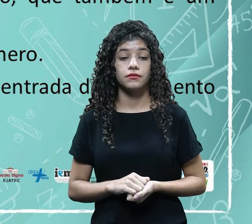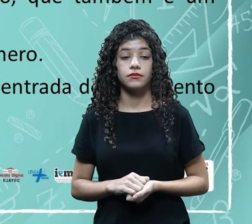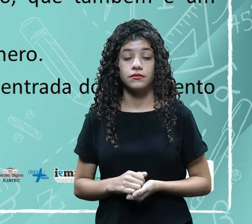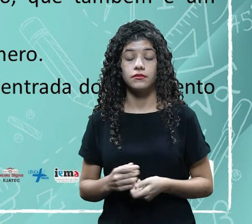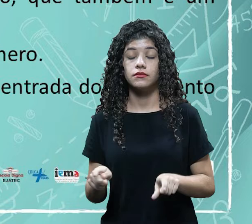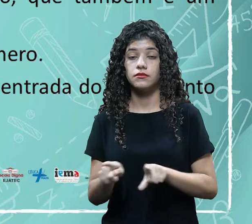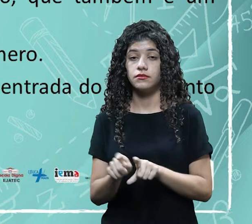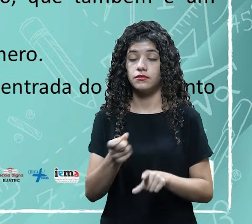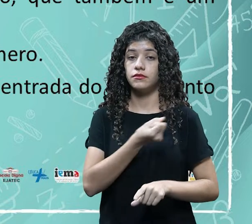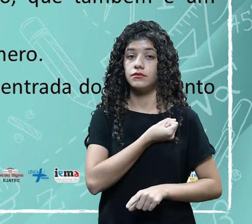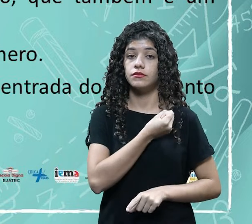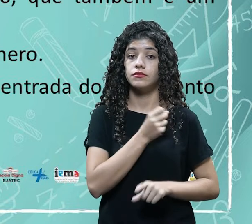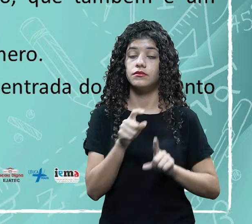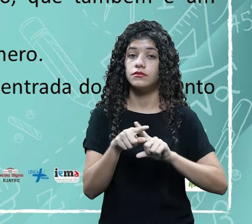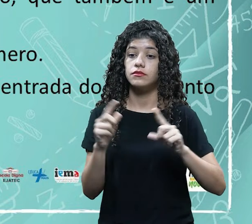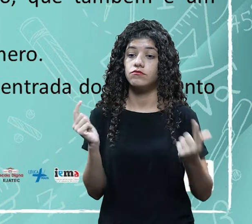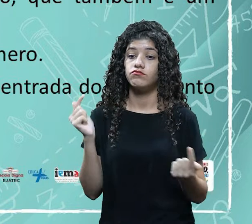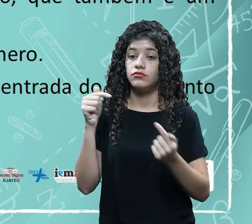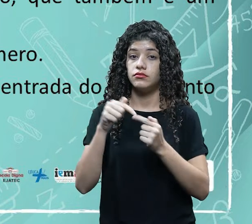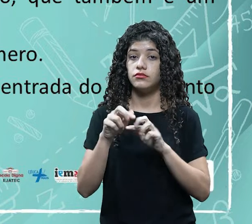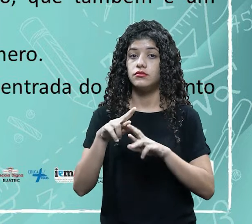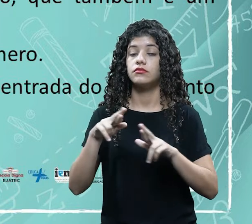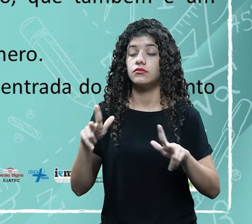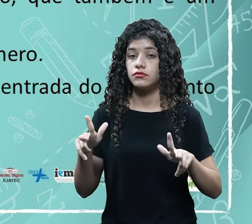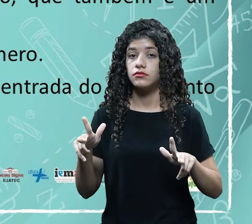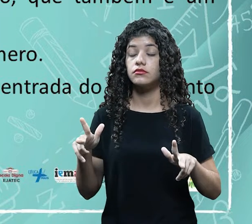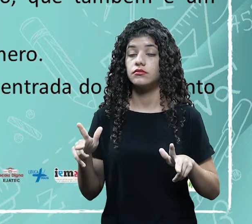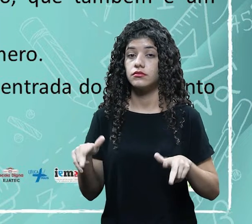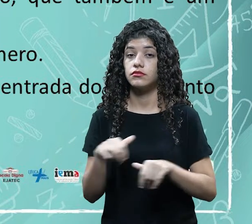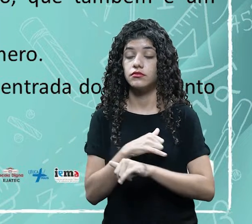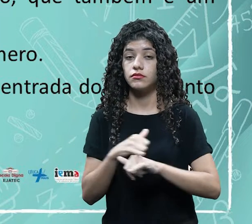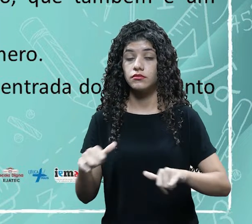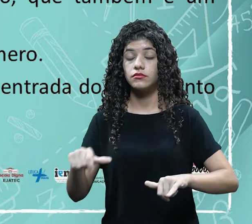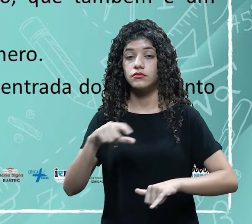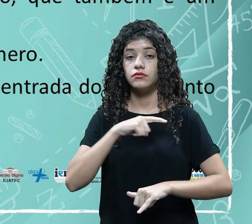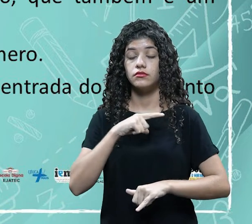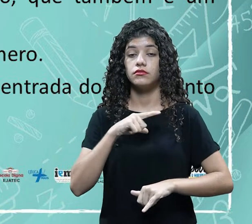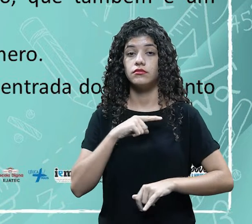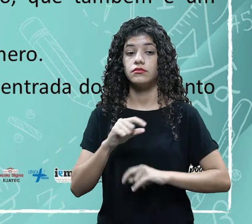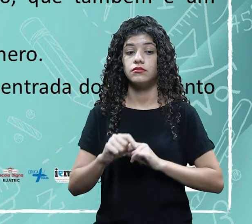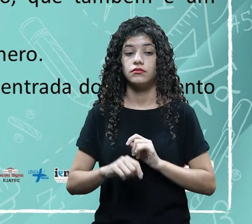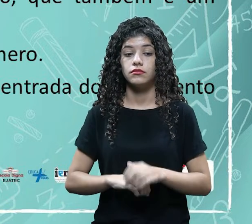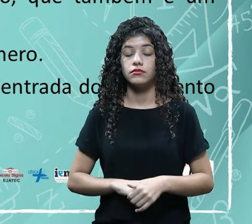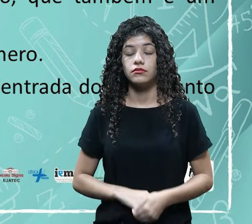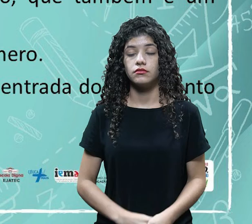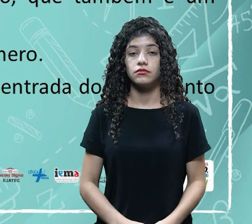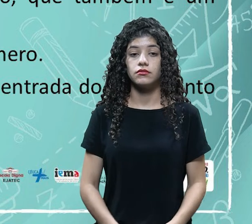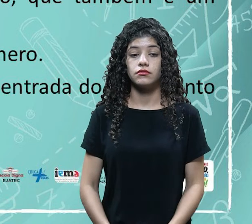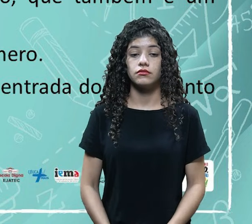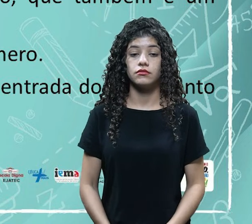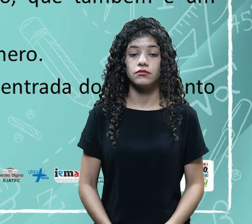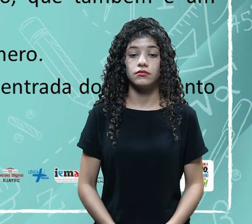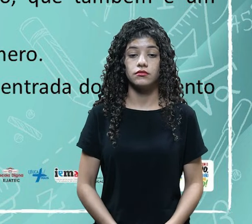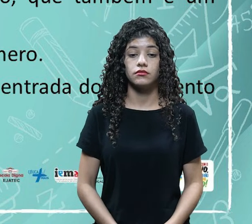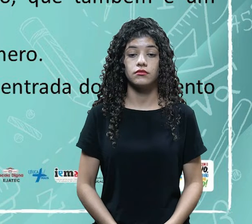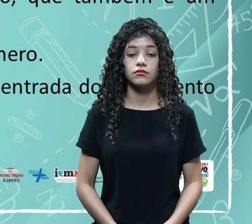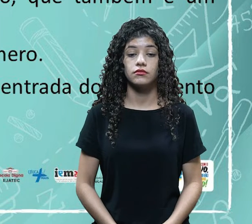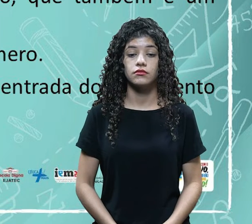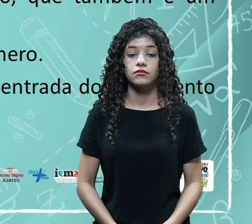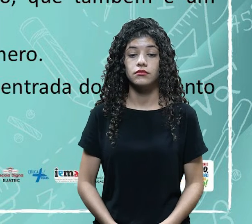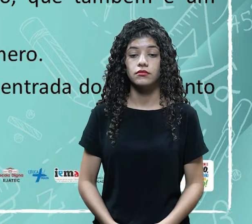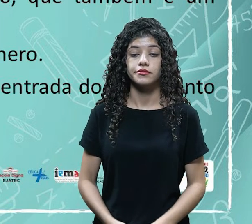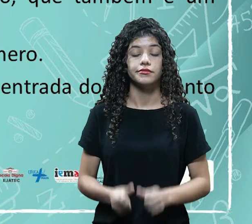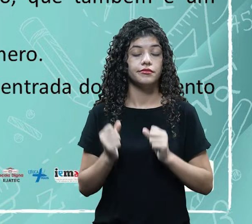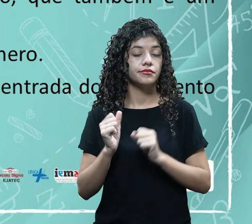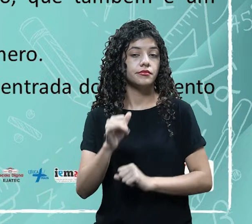é um número, mas possui uma função diferente. Essa é a informação que o nosso material nos traz. A classificação, né, de